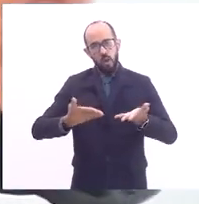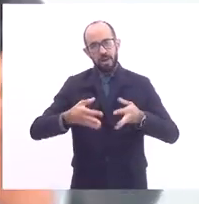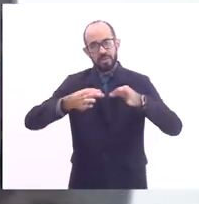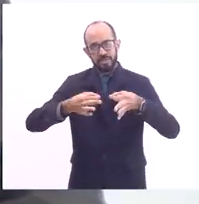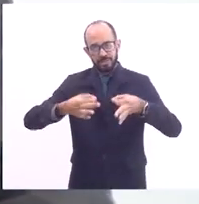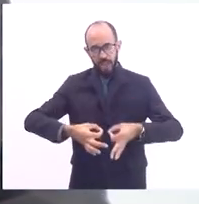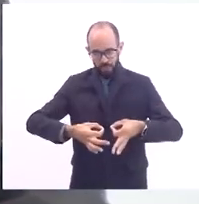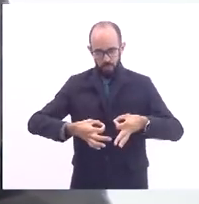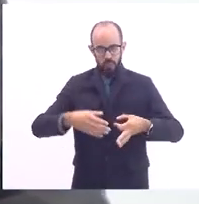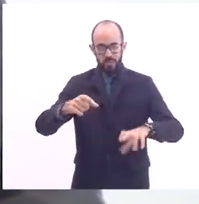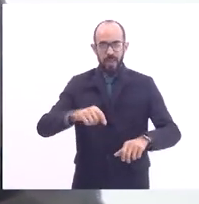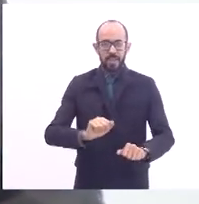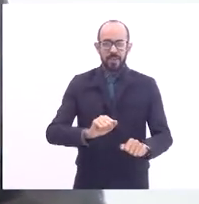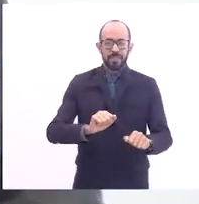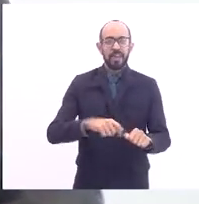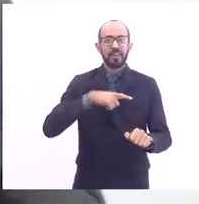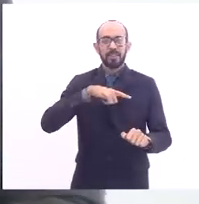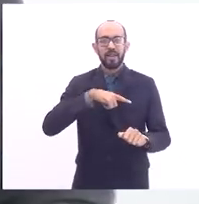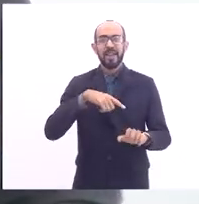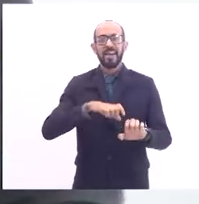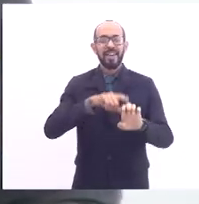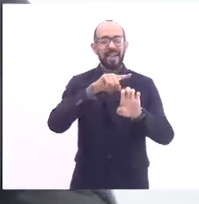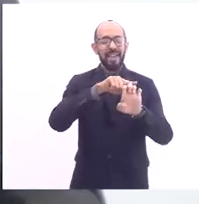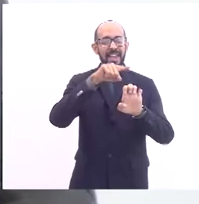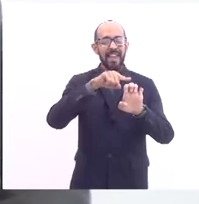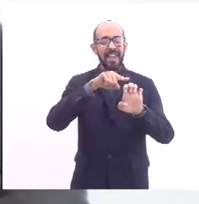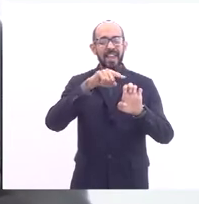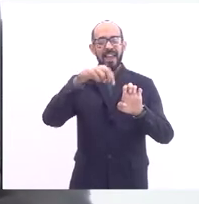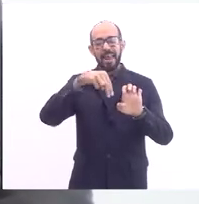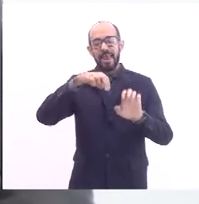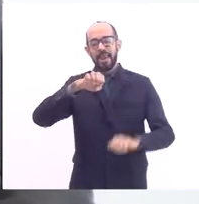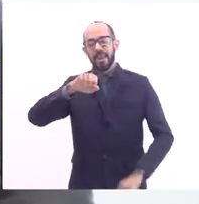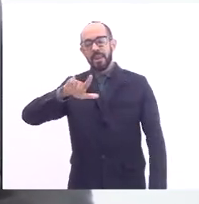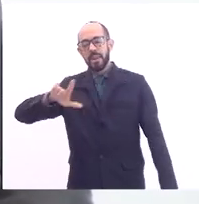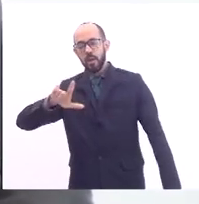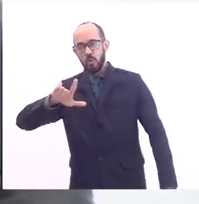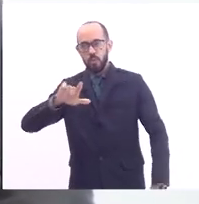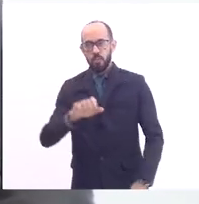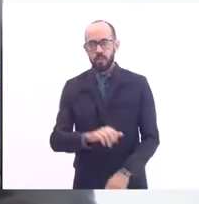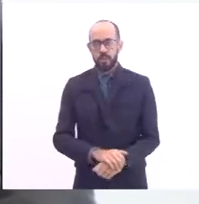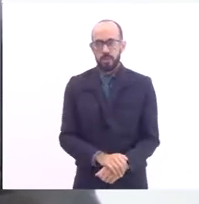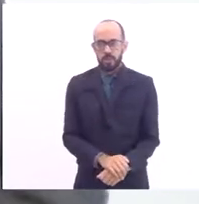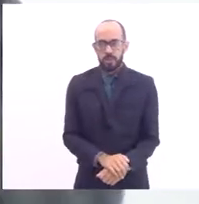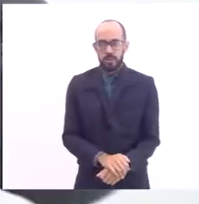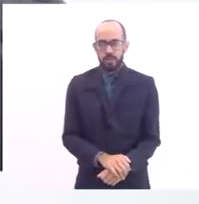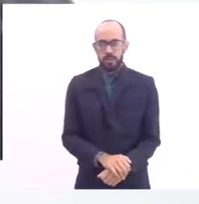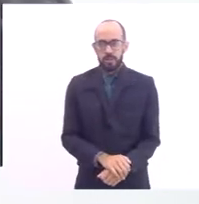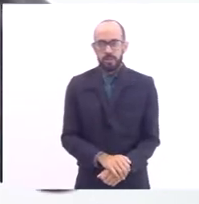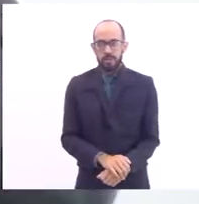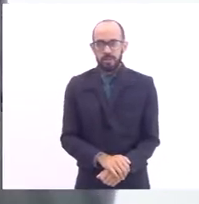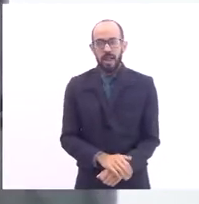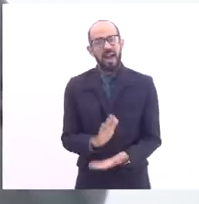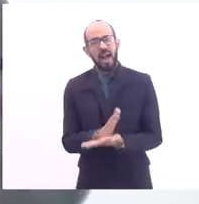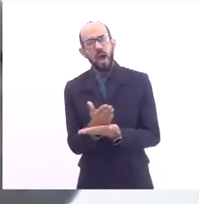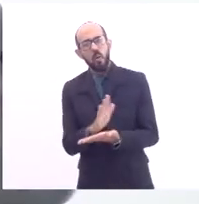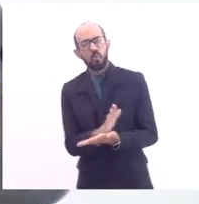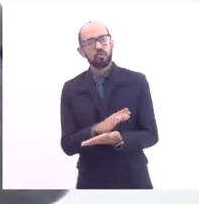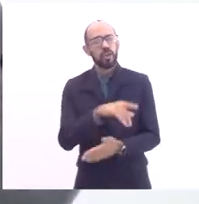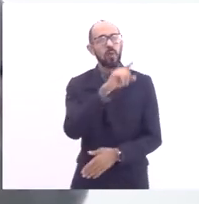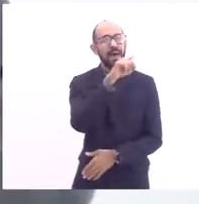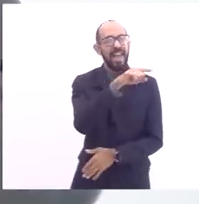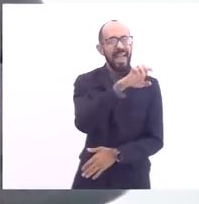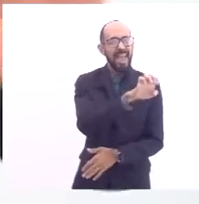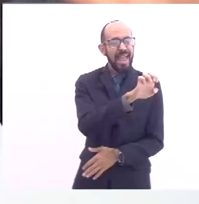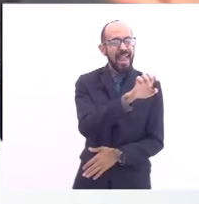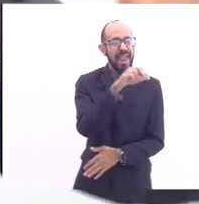colocarei o acento no lugar indevido. Na verdade, se fazer uma parte, a Itália fala Enel, não tem Anel. Foi